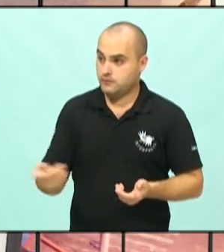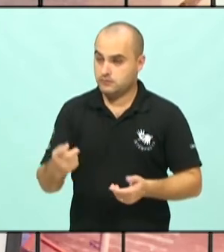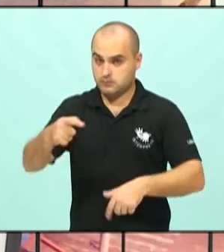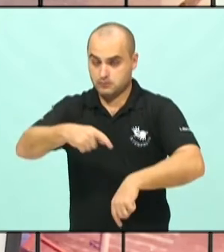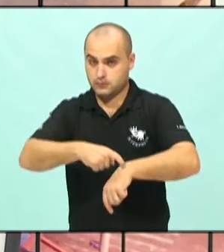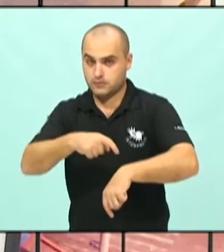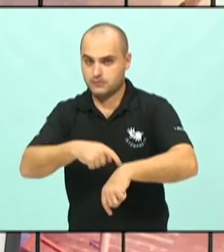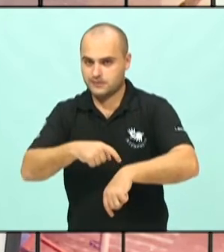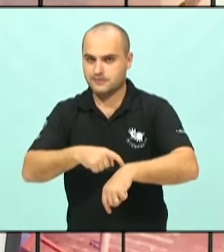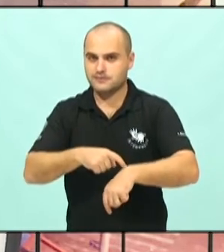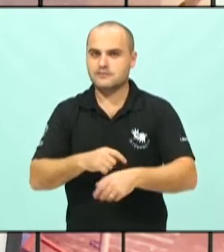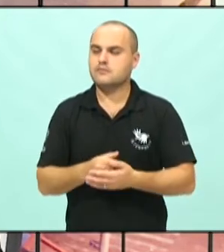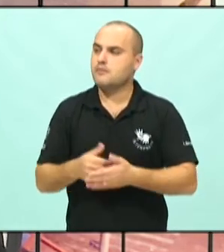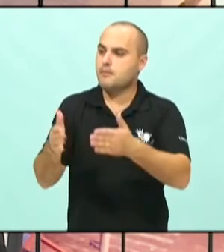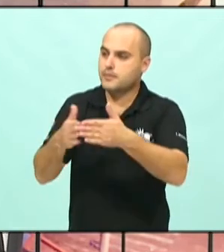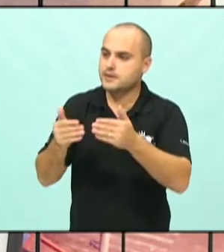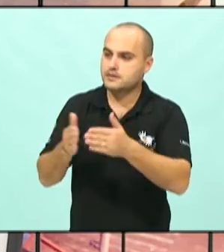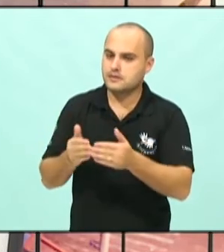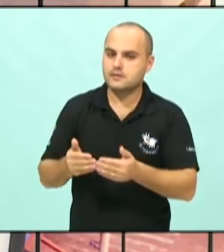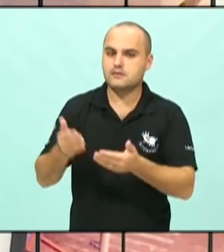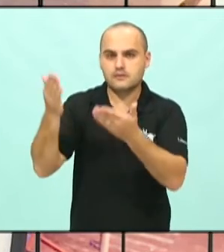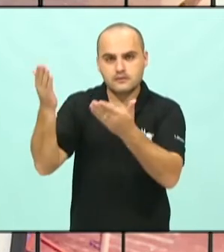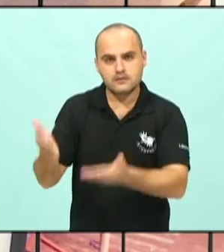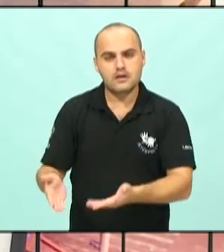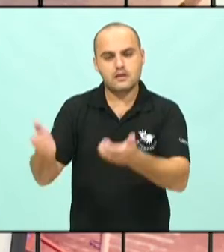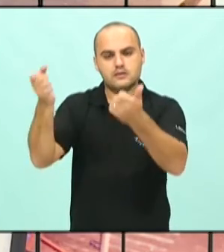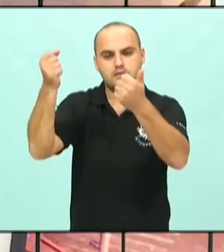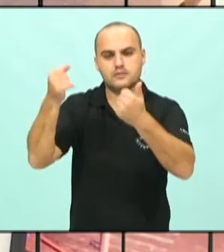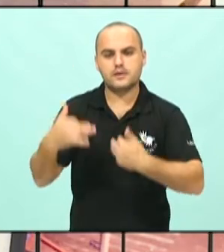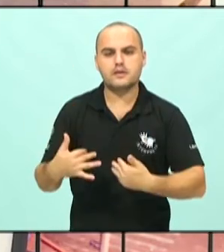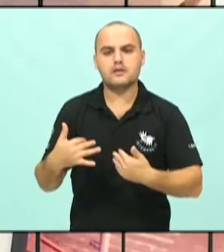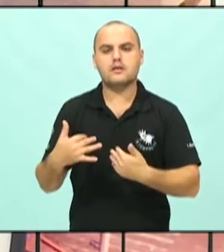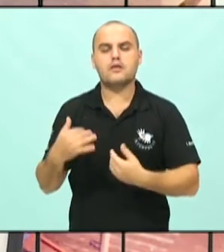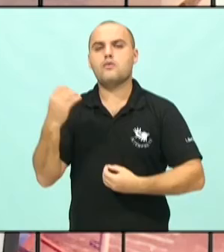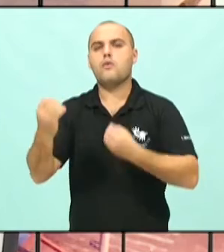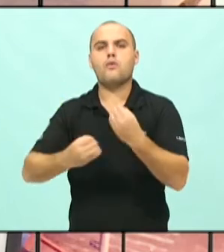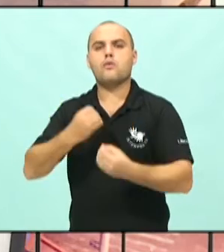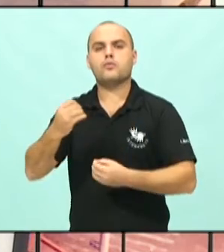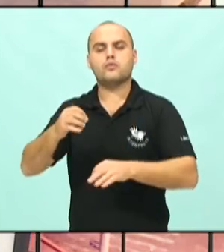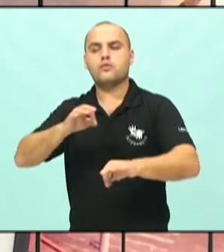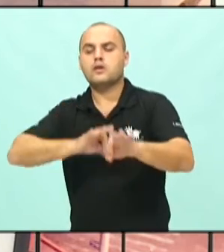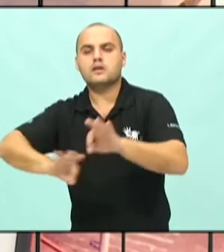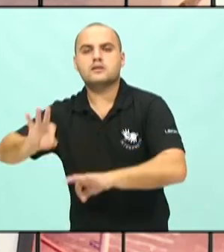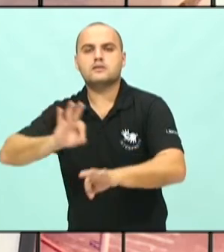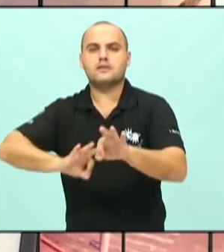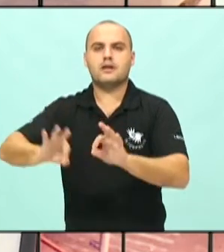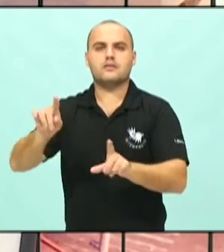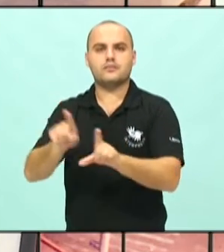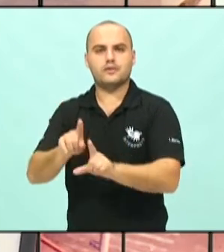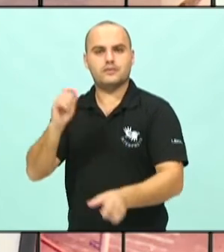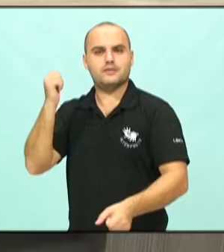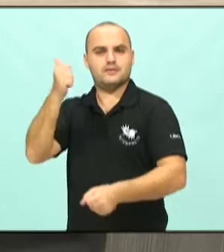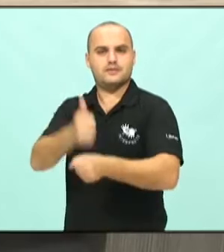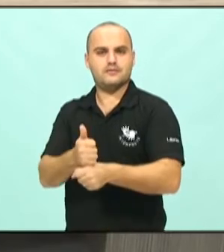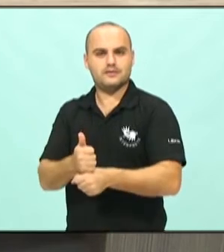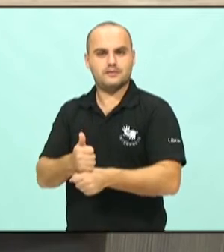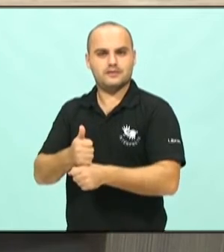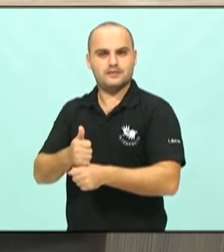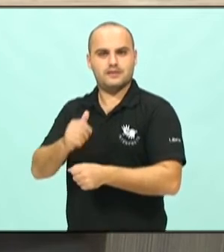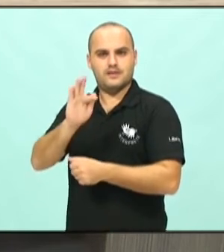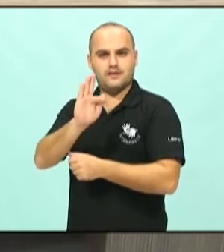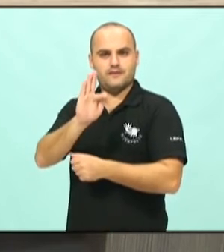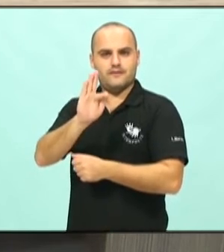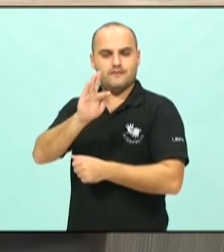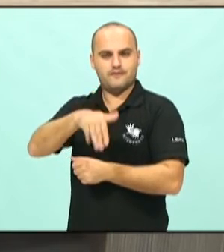restam e pedir que o senhor agora conte para nós como é que ficou o organograma da Diretoria Municipal de Esporte, que faz